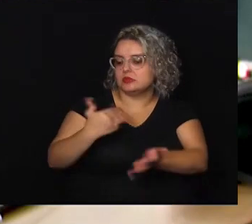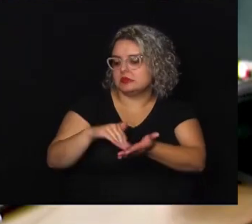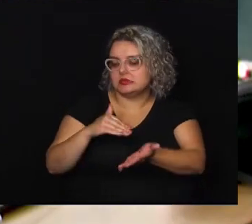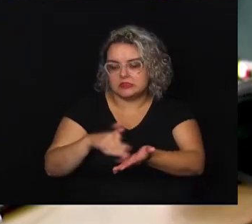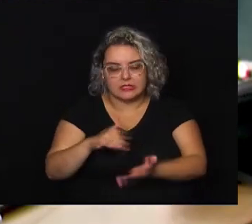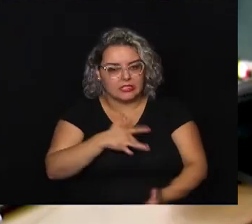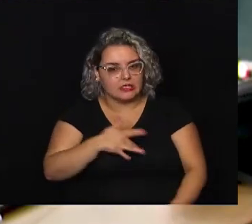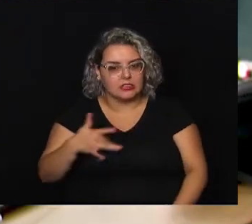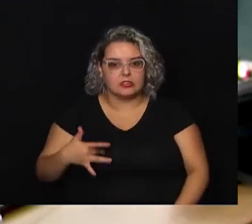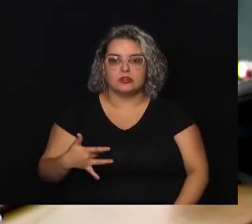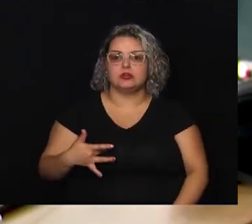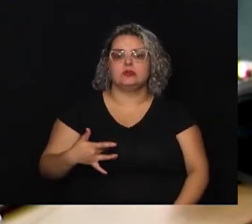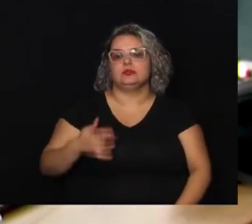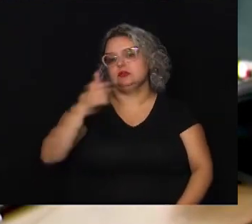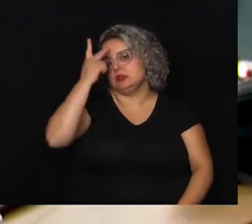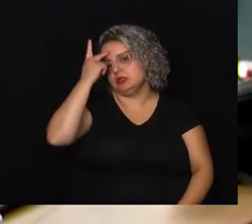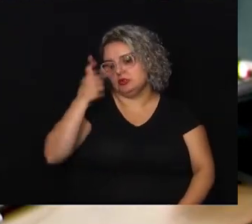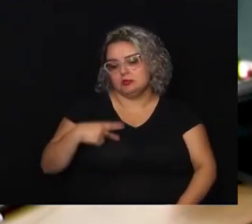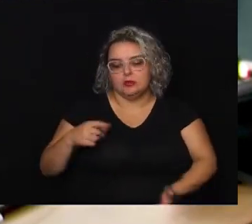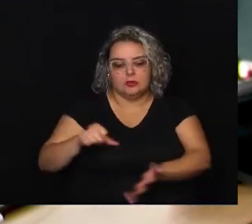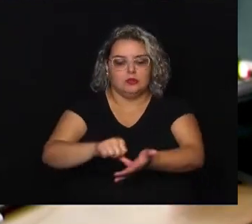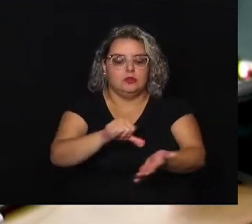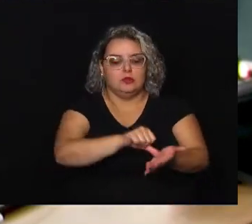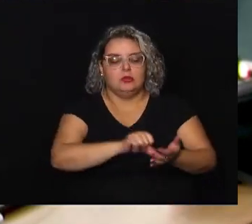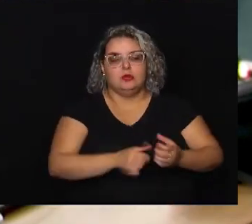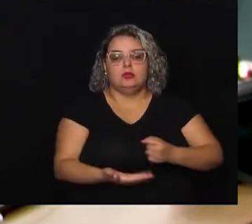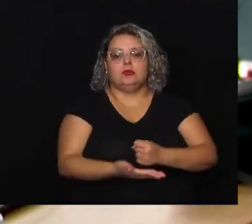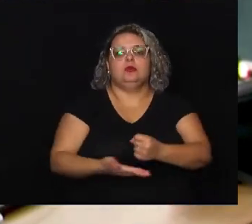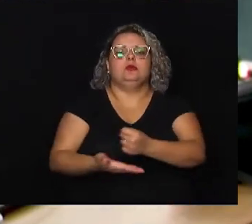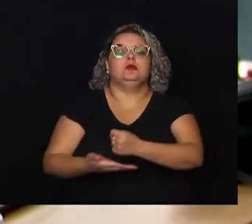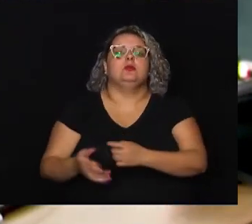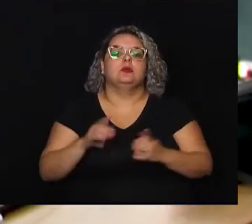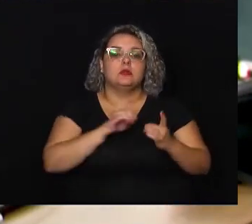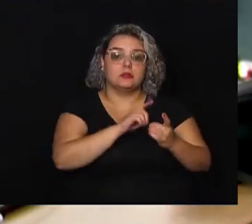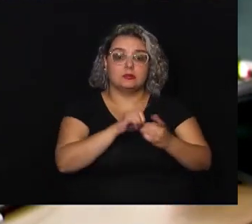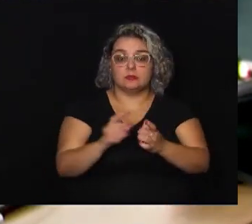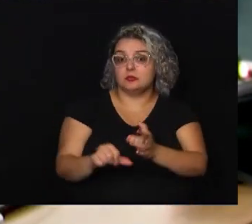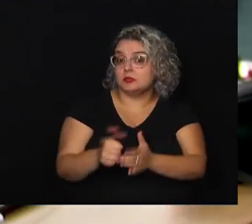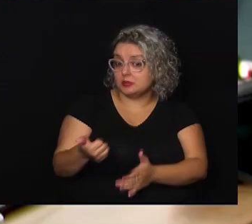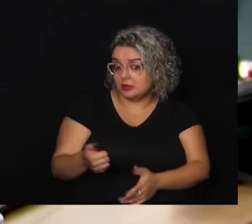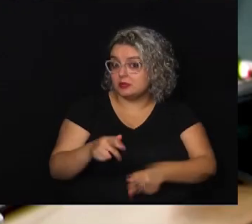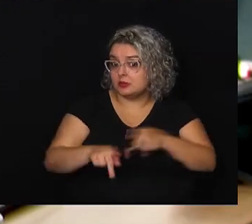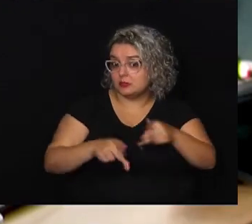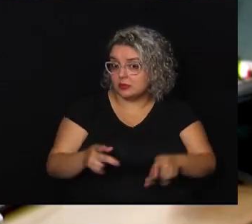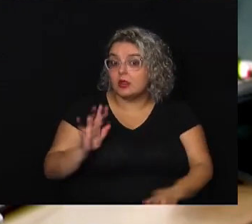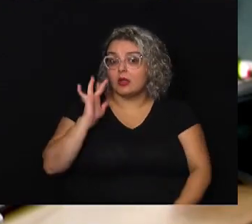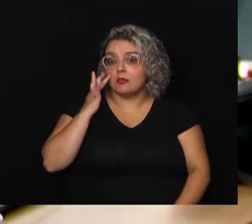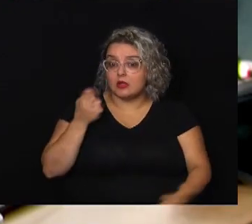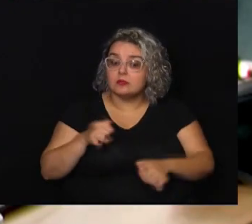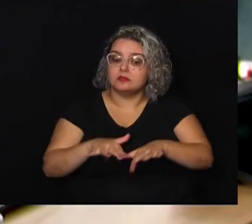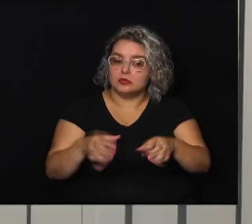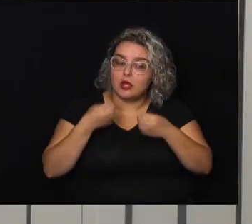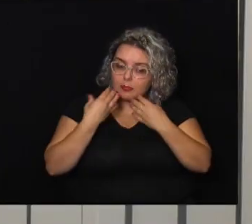Saúde, das próprias unidades básicas no atendimento primário à população. Eu acho que ela foi bem distribuída.